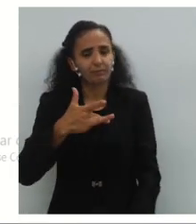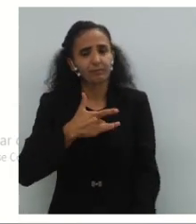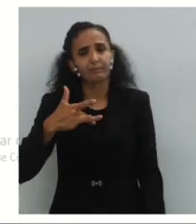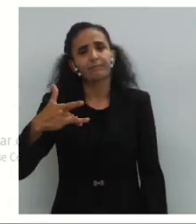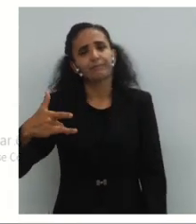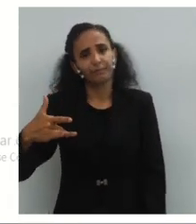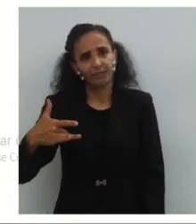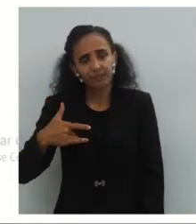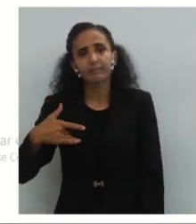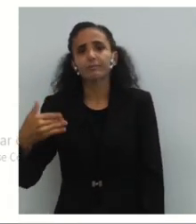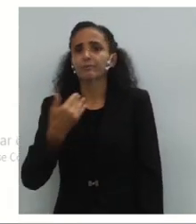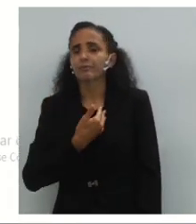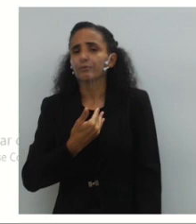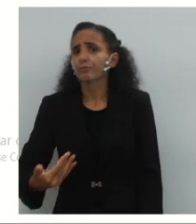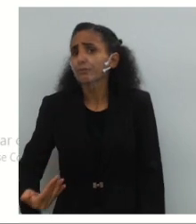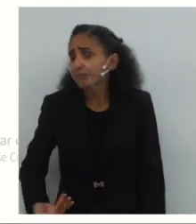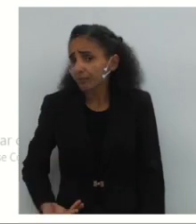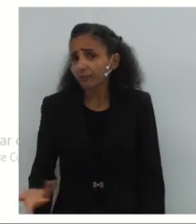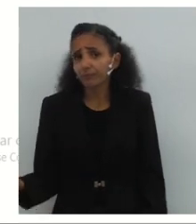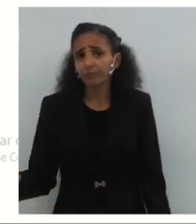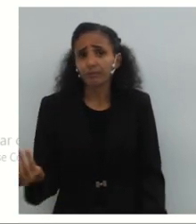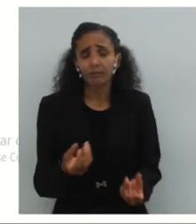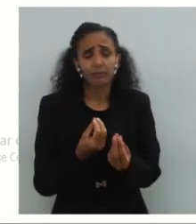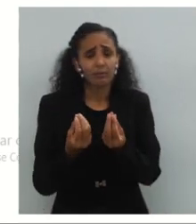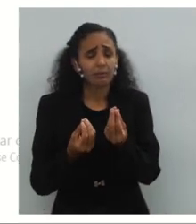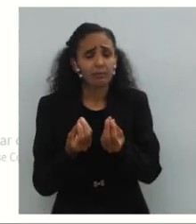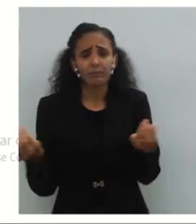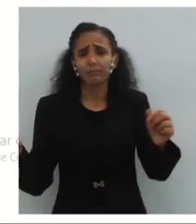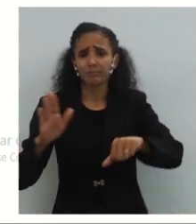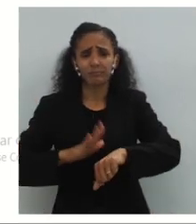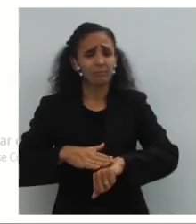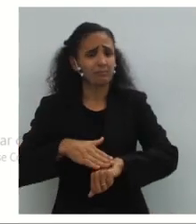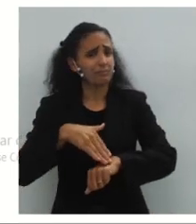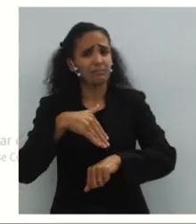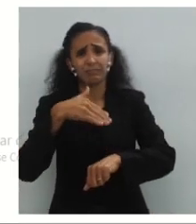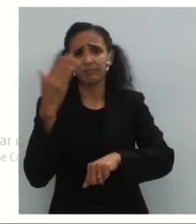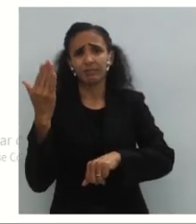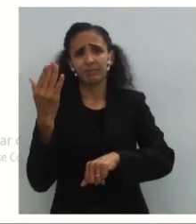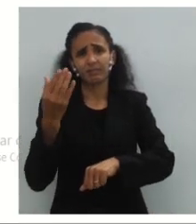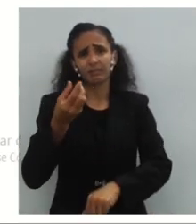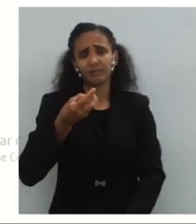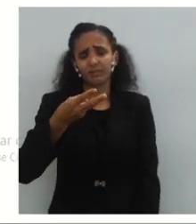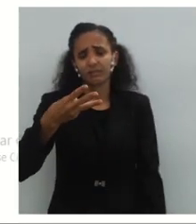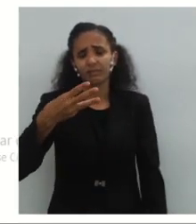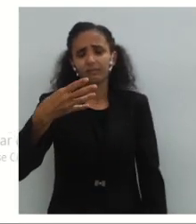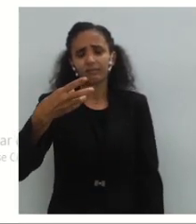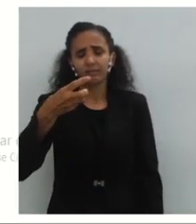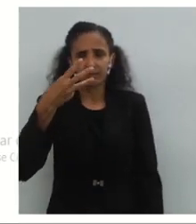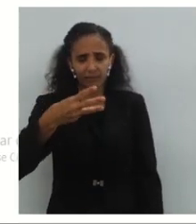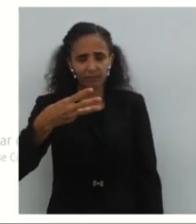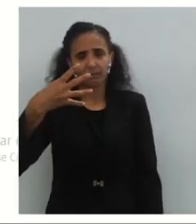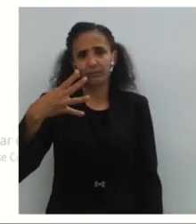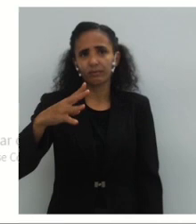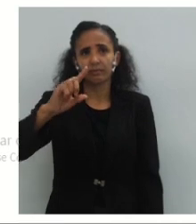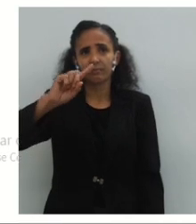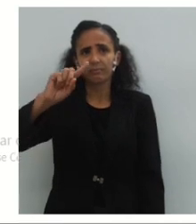estão entre os problemas de saúde pública mais comuns do mundo. A estimativa é de